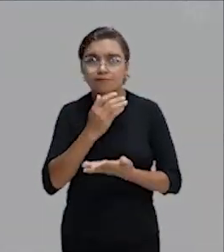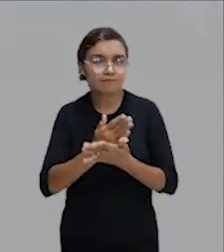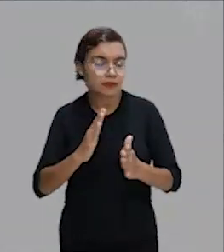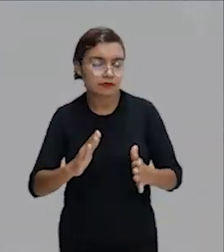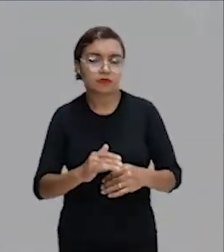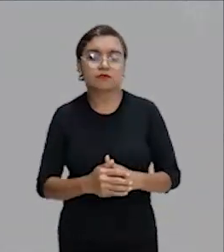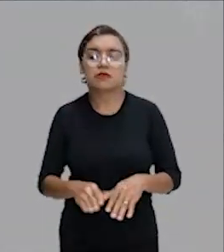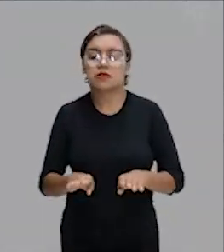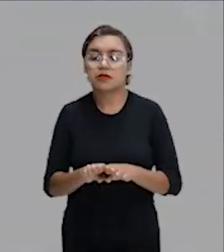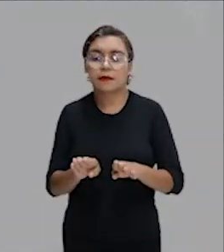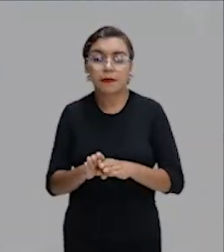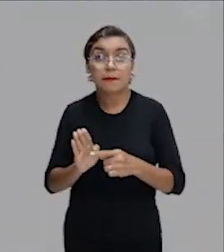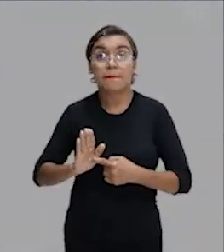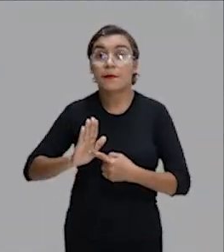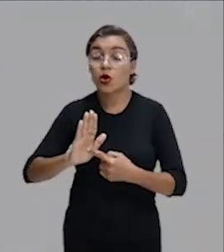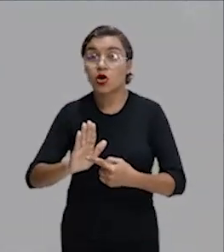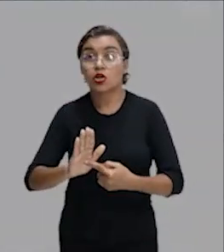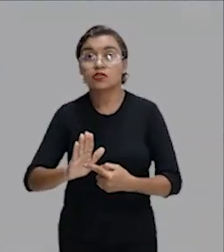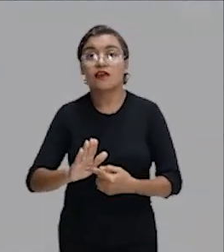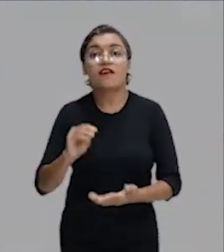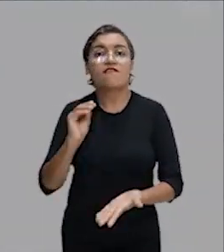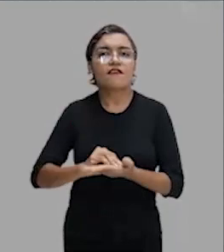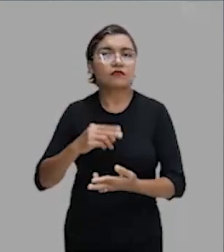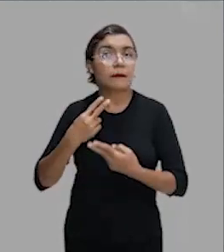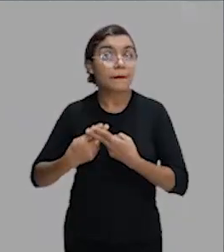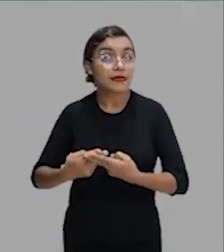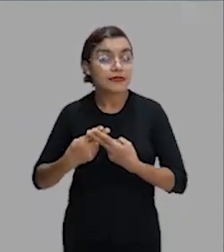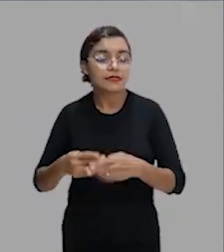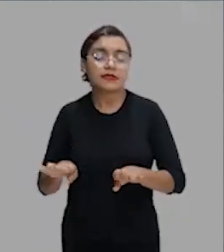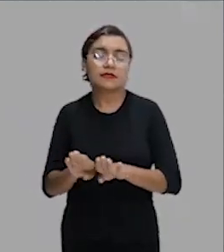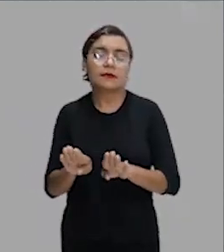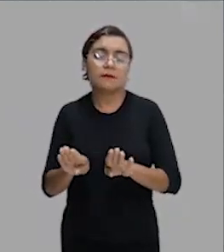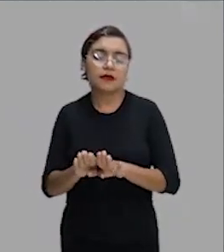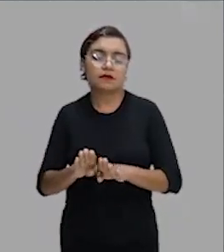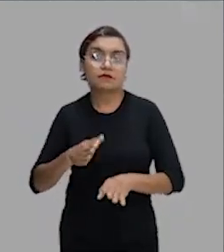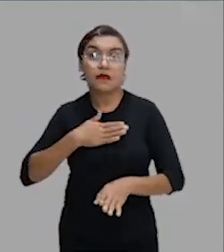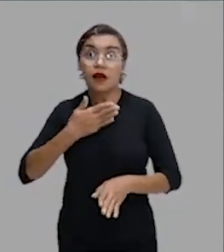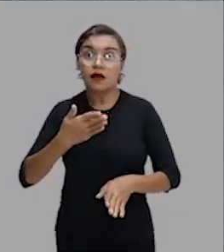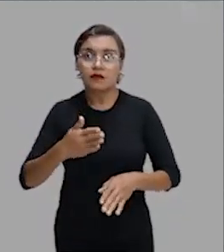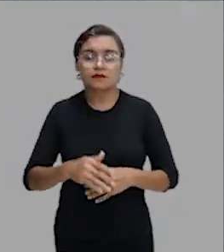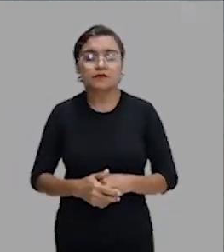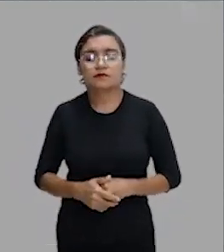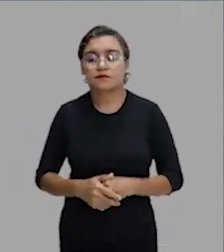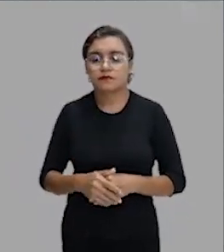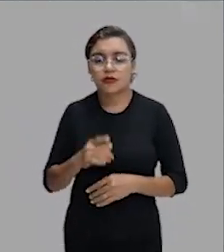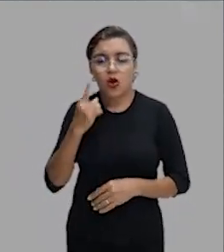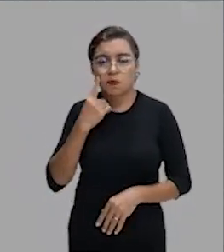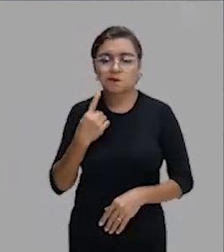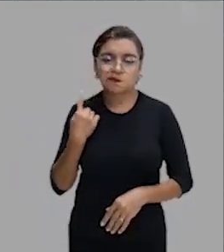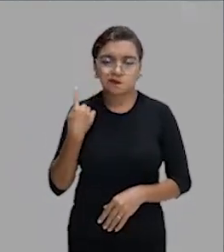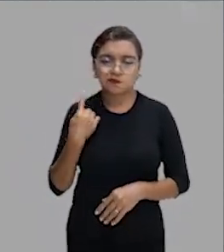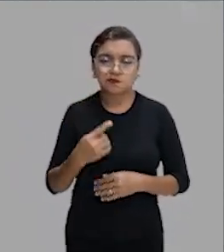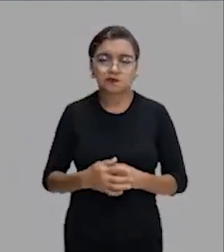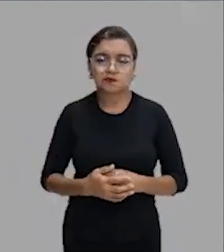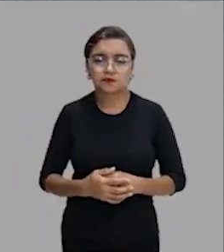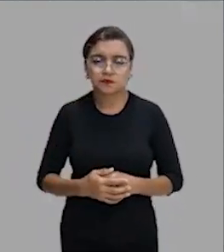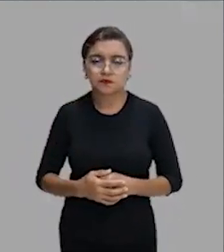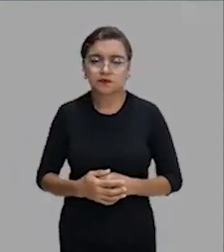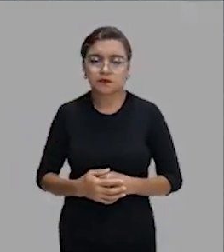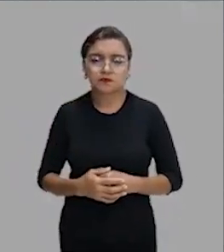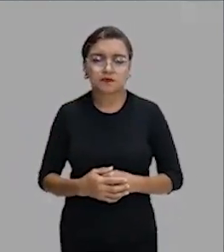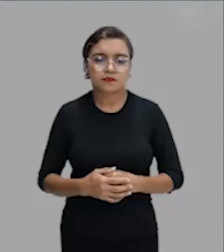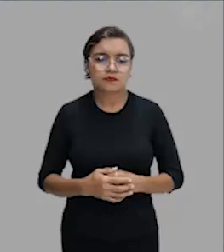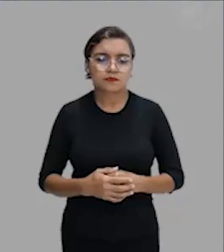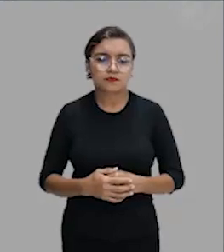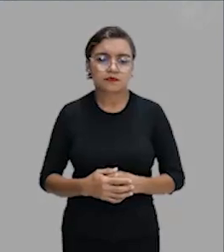indicar impaciência ou mesmo surpresa, tá? Então, por exemplo, the pizza we have ordered still hasn't